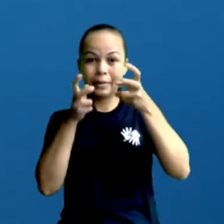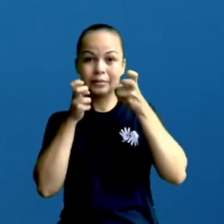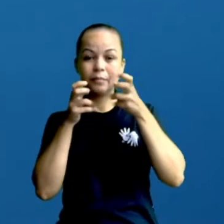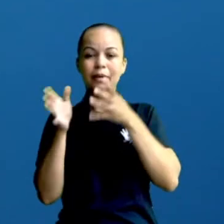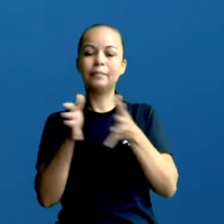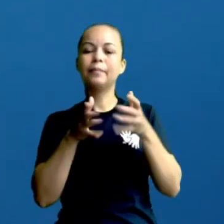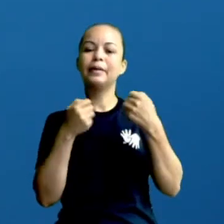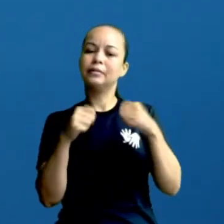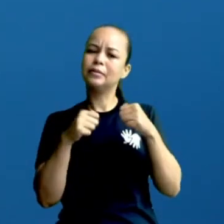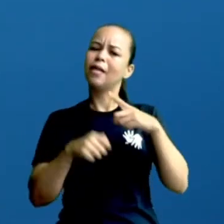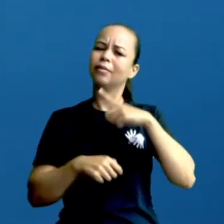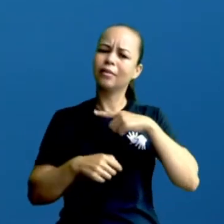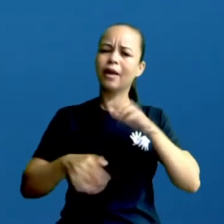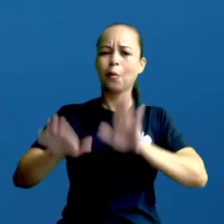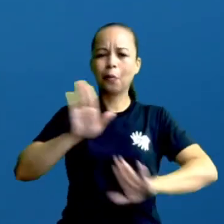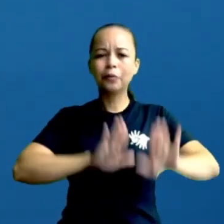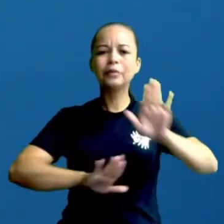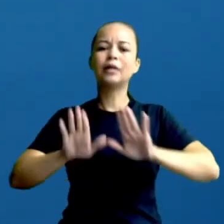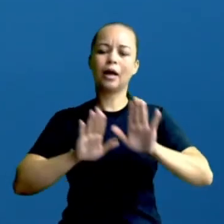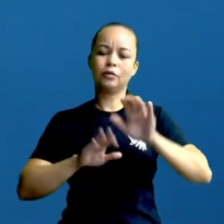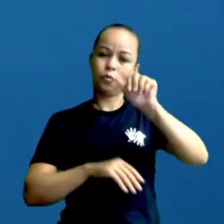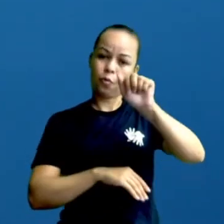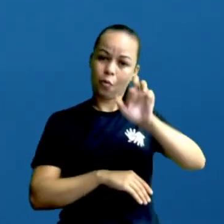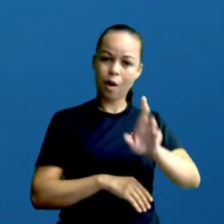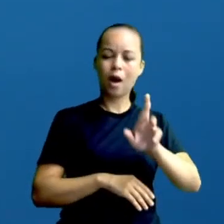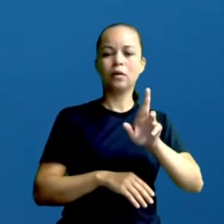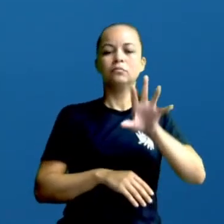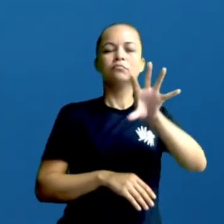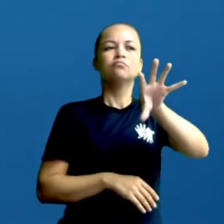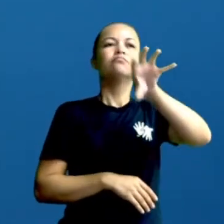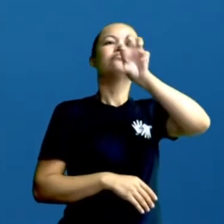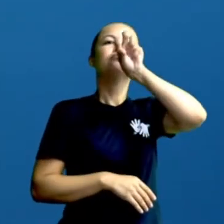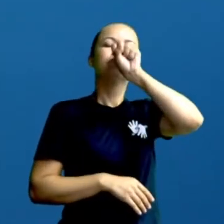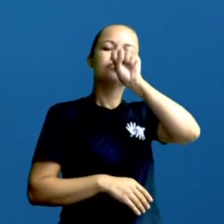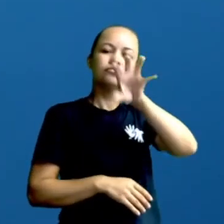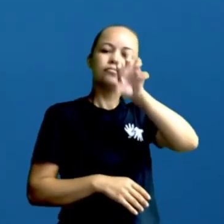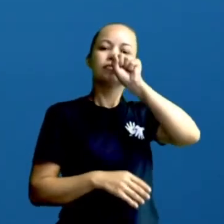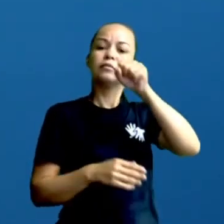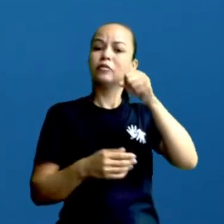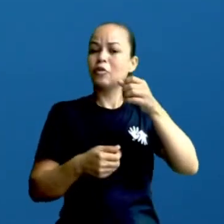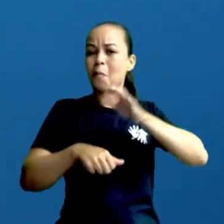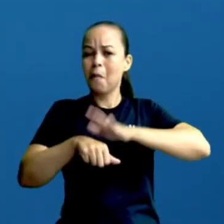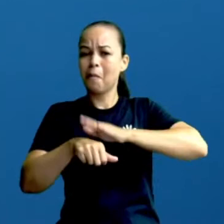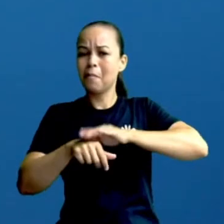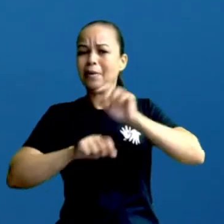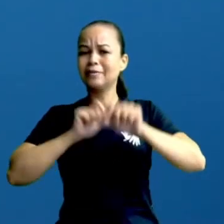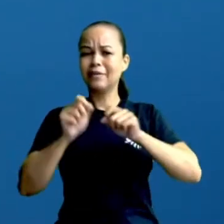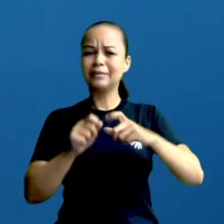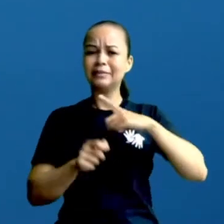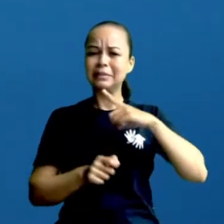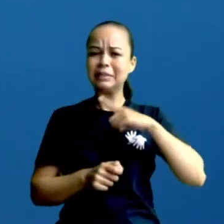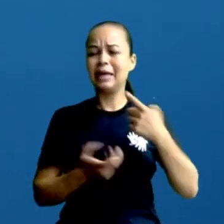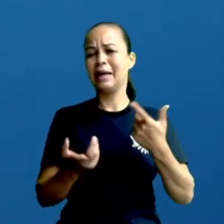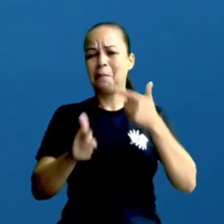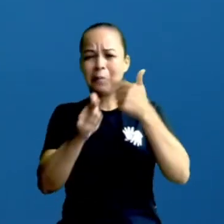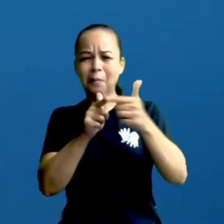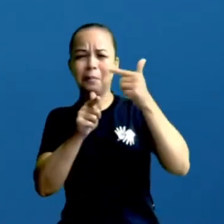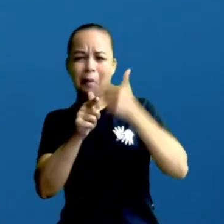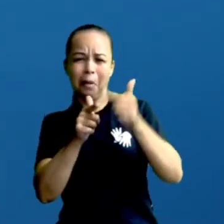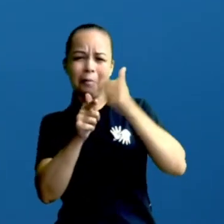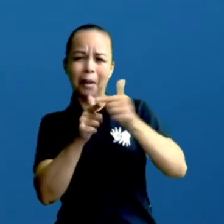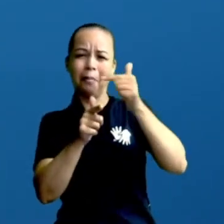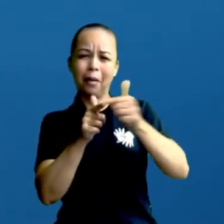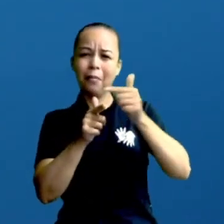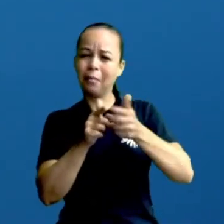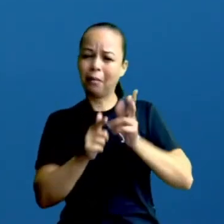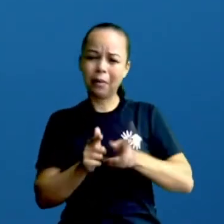esse cuidado também, né, com o nosso ar, com isso que a gente respira. Porque vai chegar um momento que a gente vai ter cada vez mais problemas,